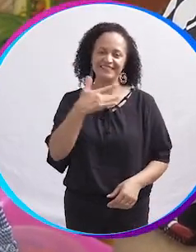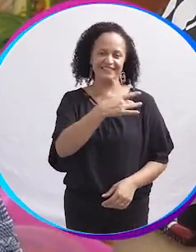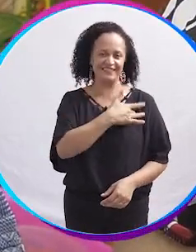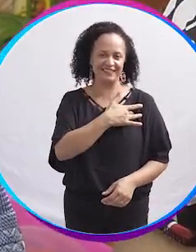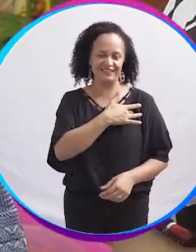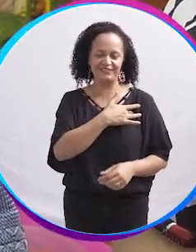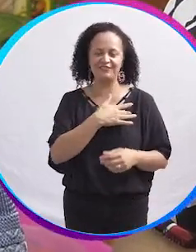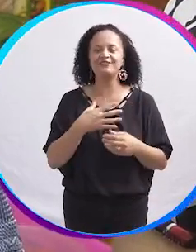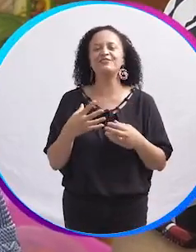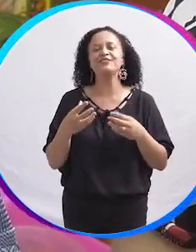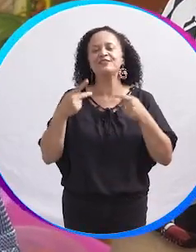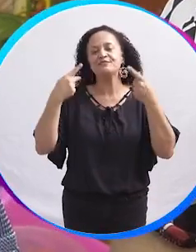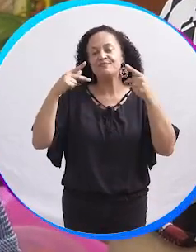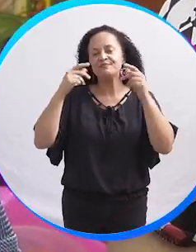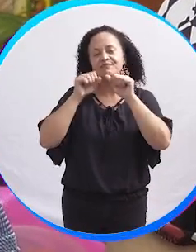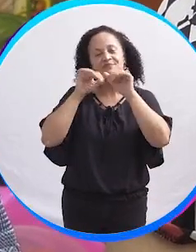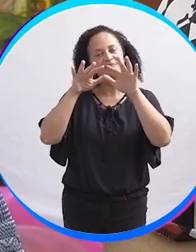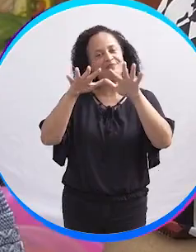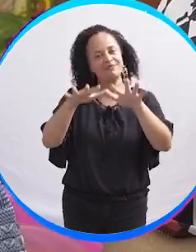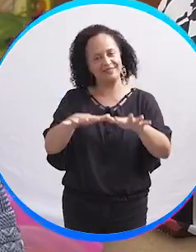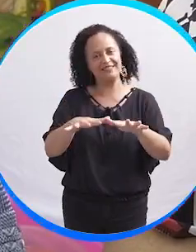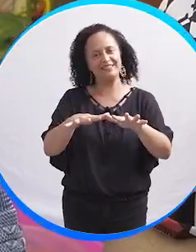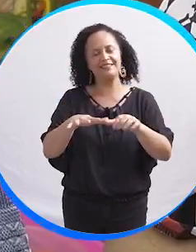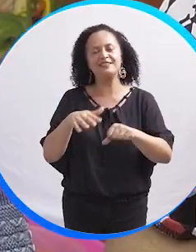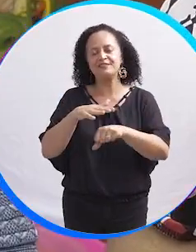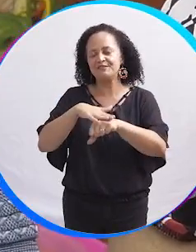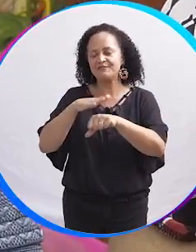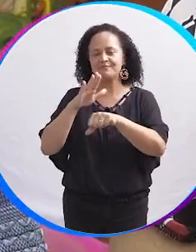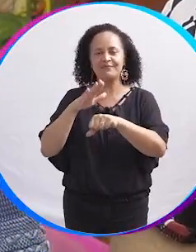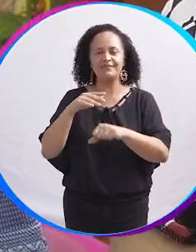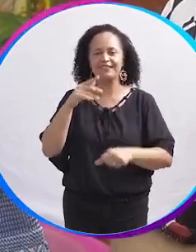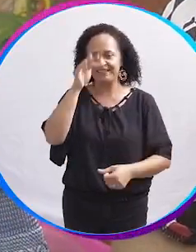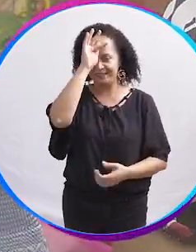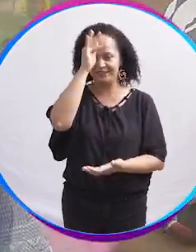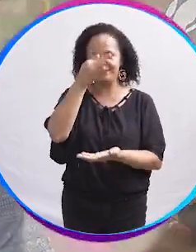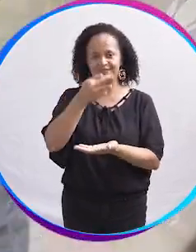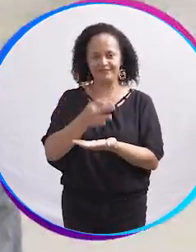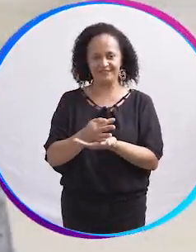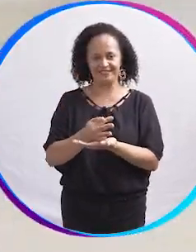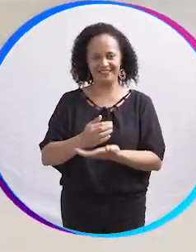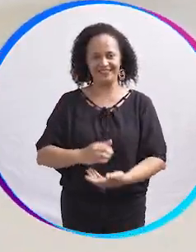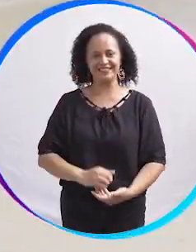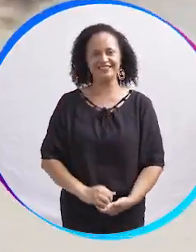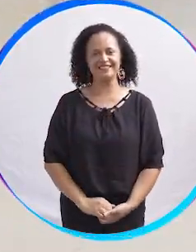muita saúde, com muita prosperidade, principalmente com muita fé.